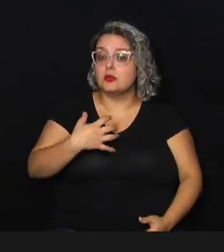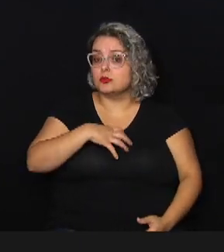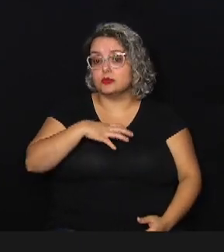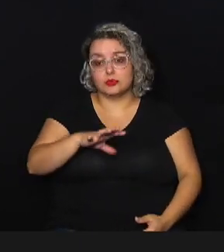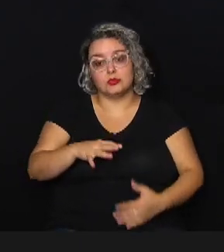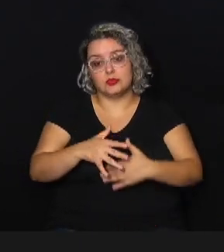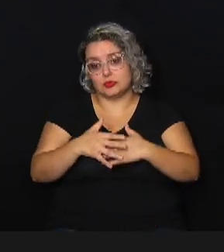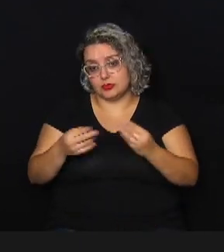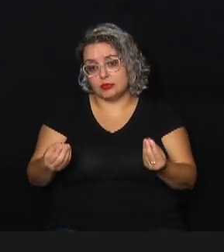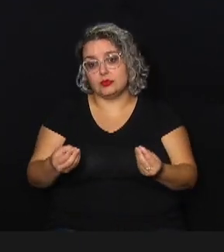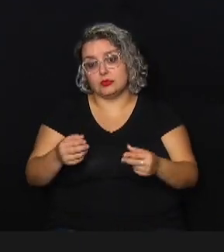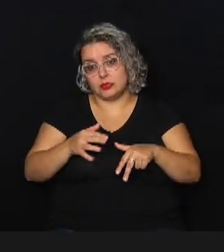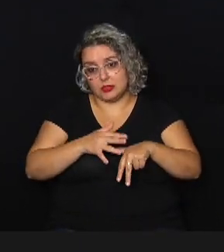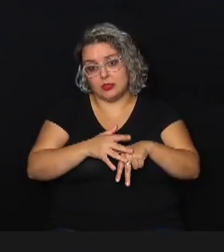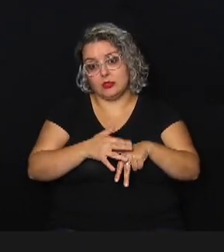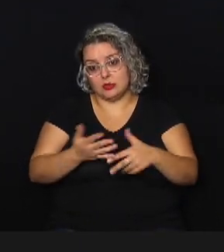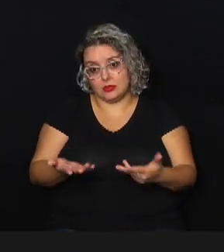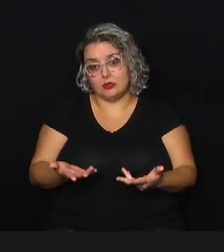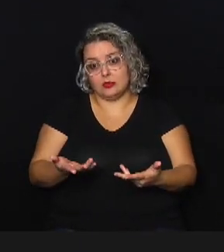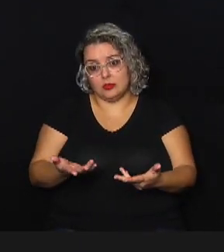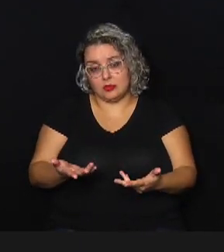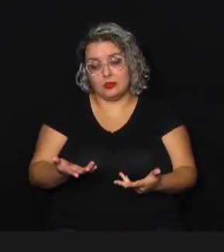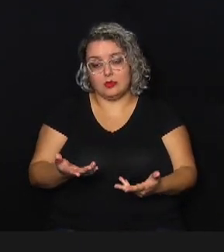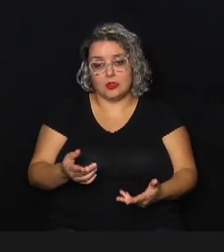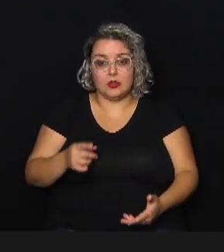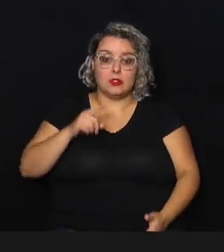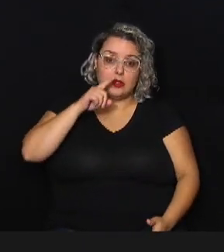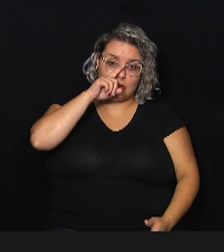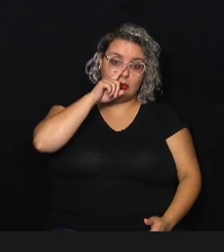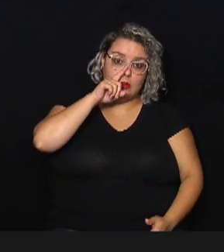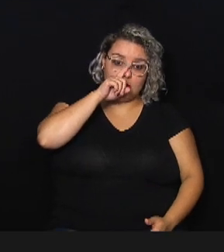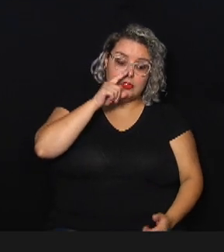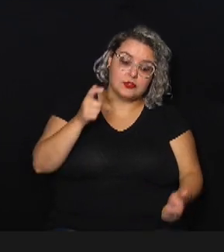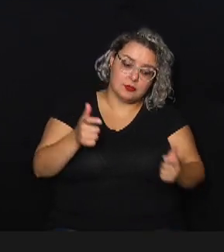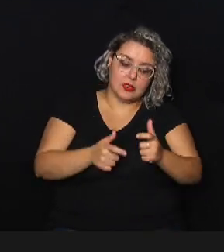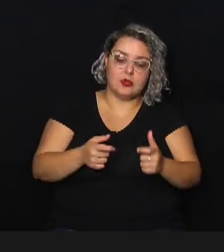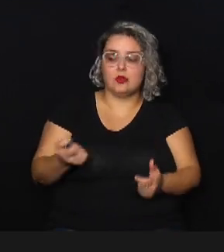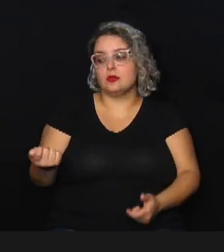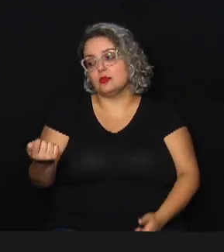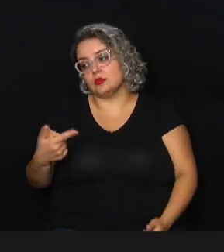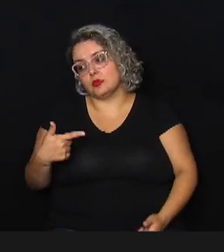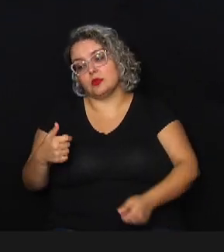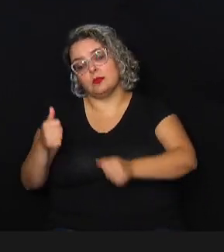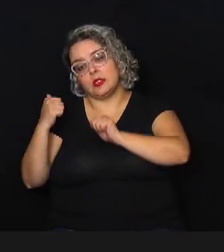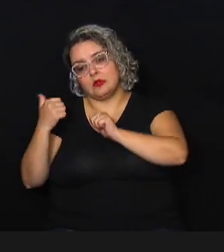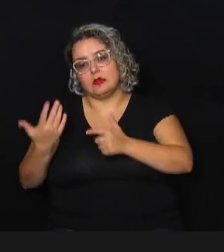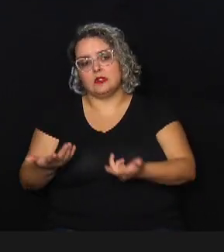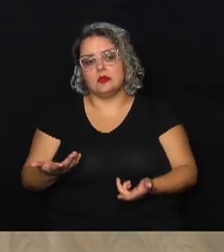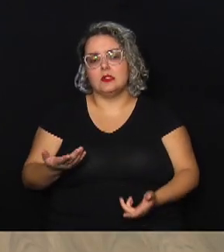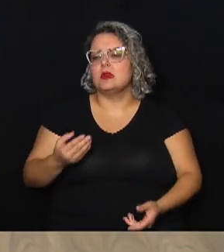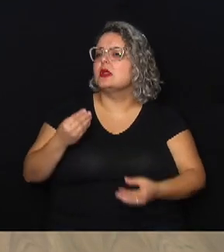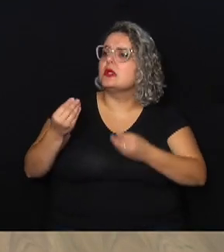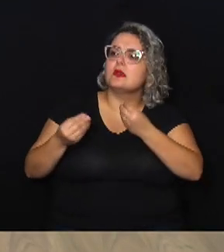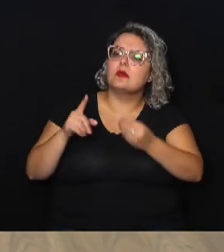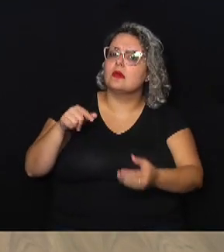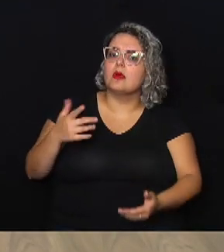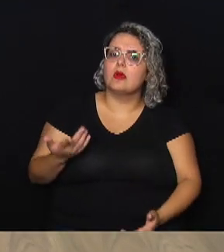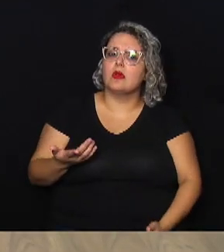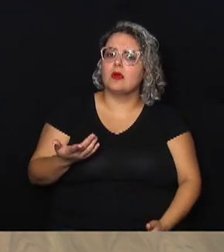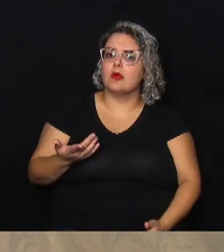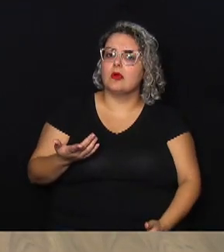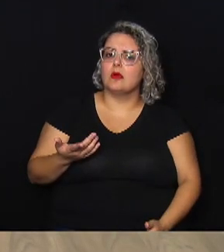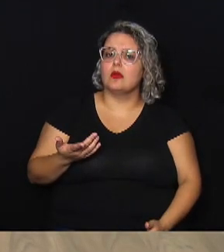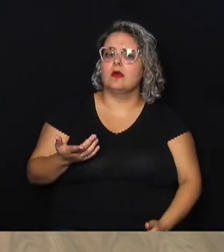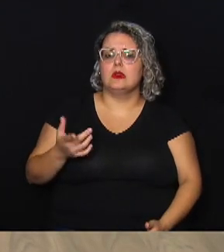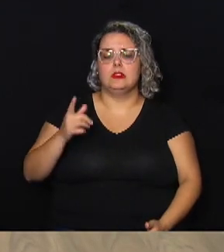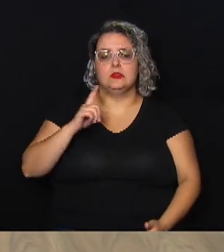aquele paciente. Então o risco vale o benefício vale o risco. Né? E como que é, doutor? Tem